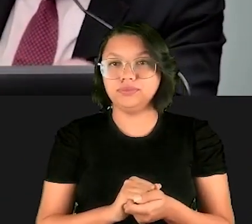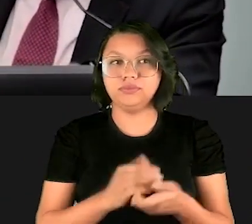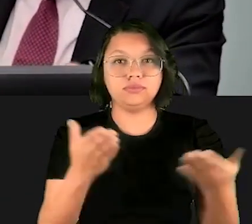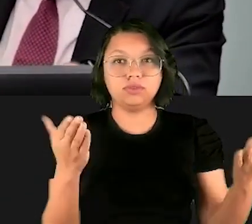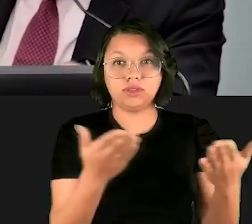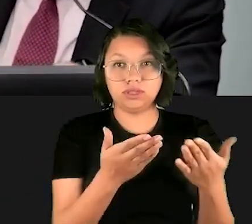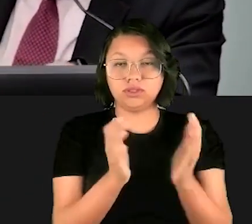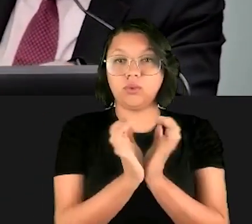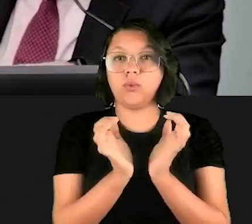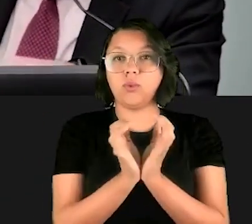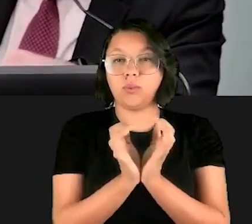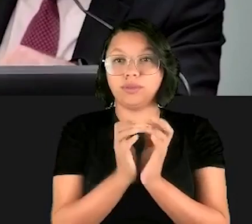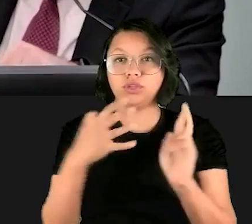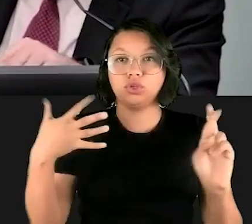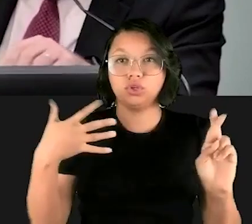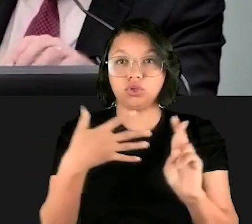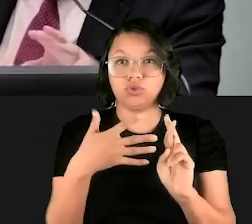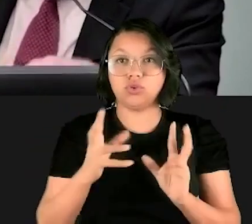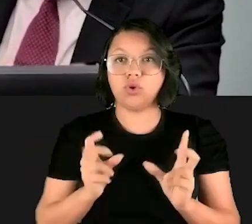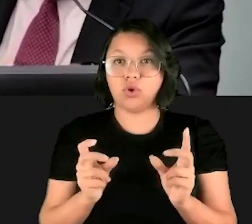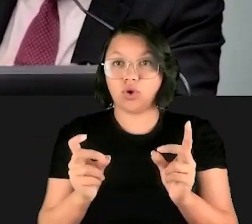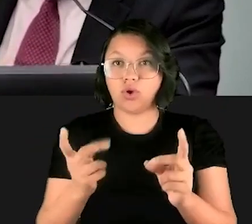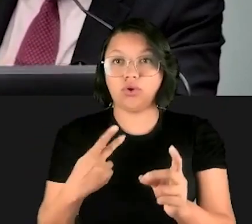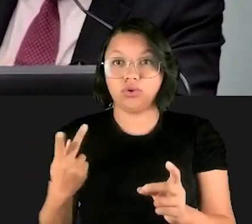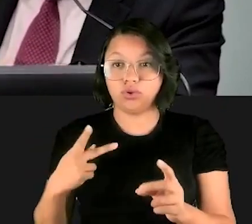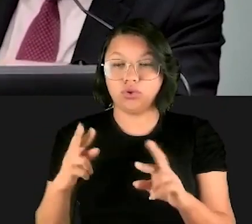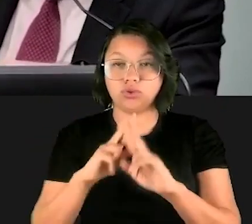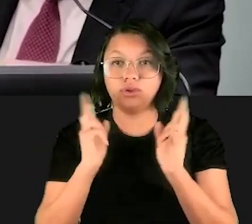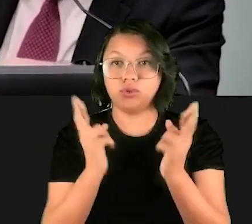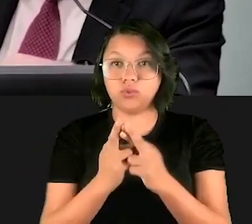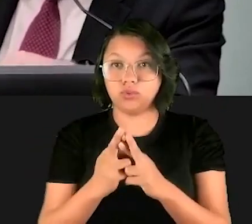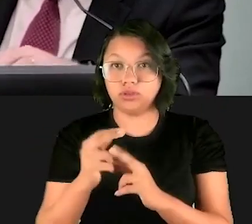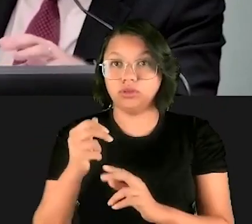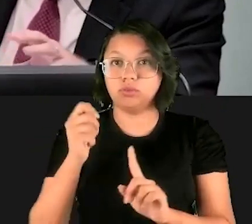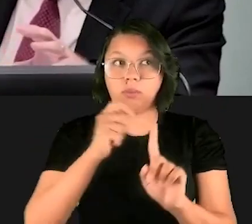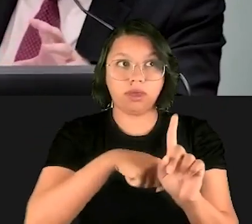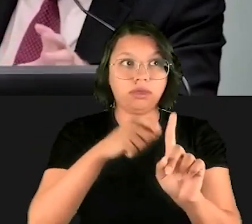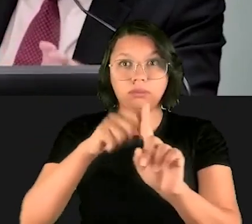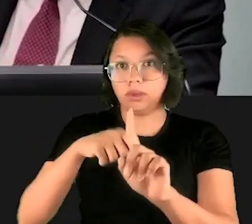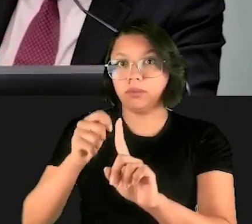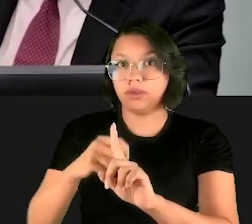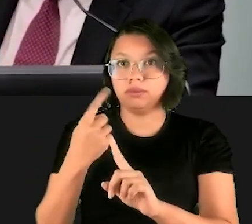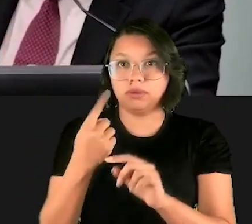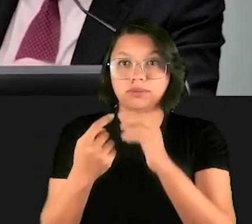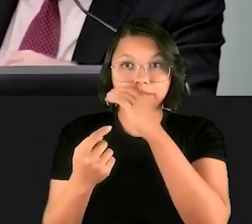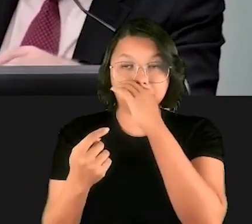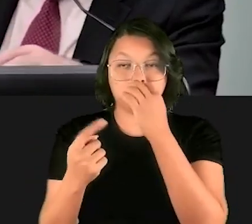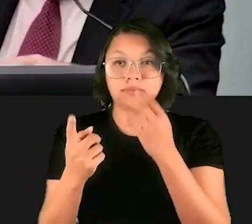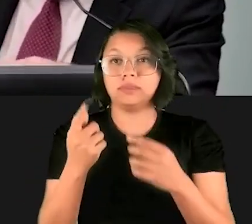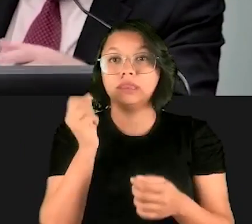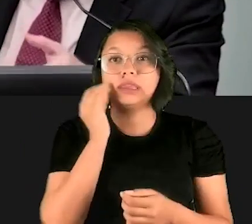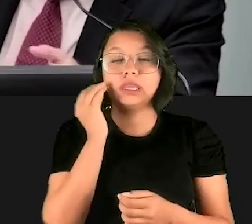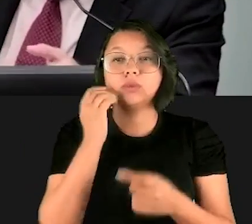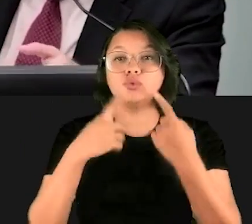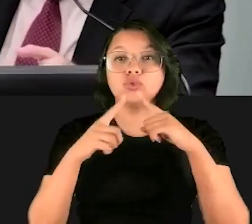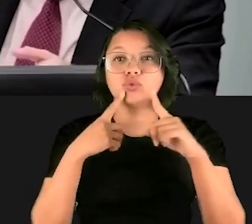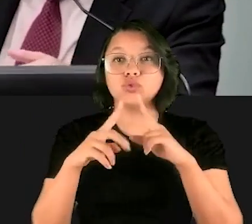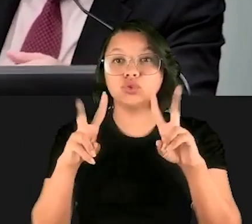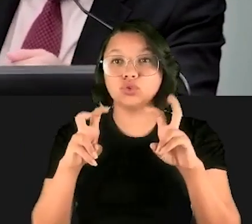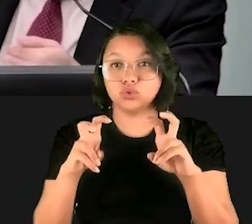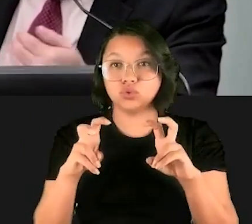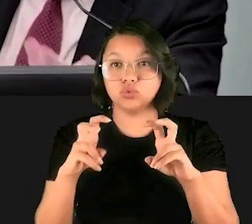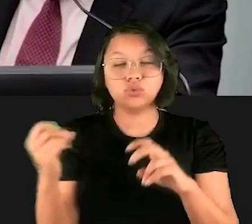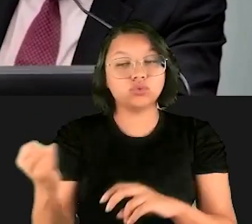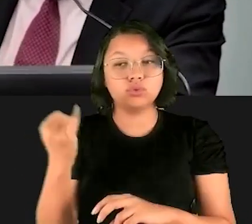Esse aqui é o Comitê Estadual de Referência em Oncologia, nós nos reunimos uma vez por mês, tentamos discutir assuntos relevantes como